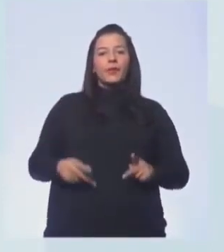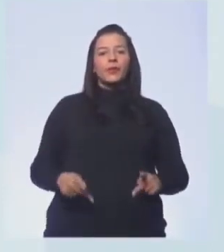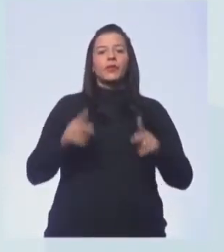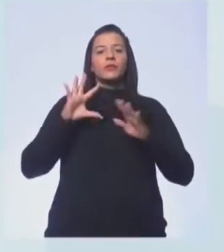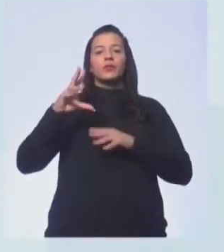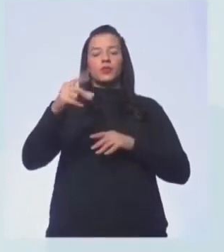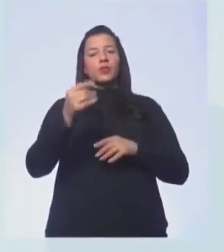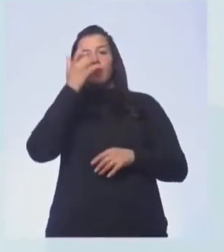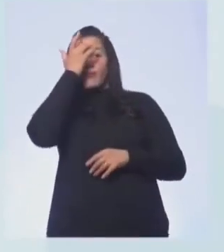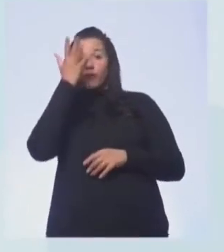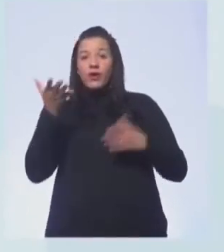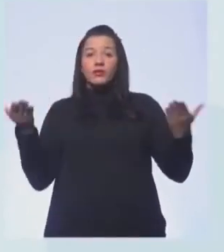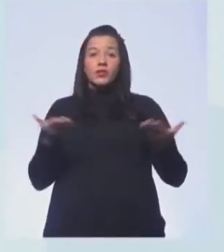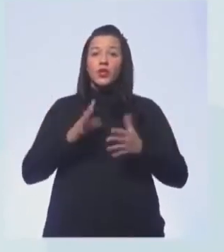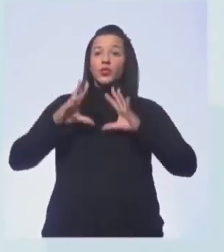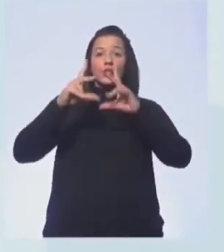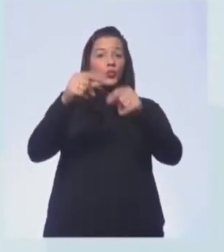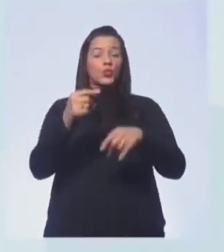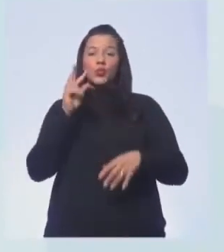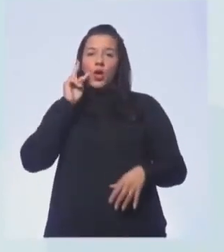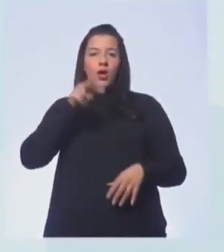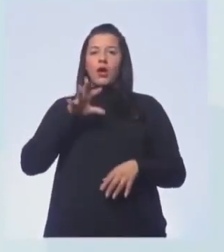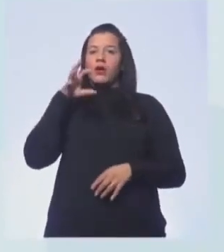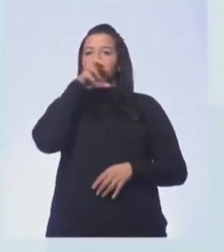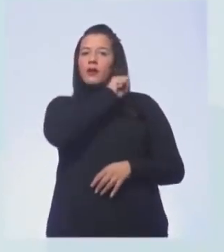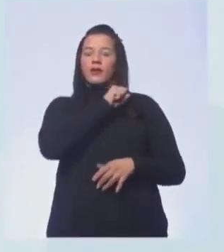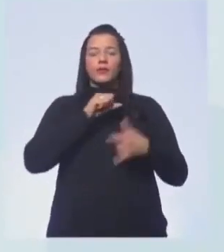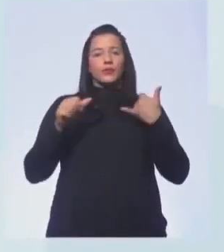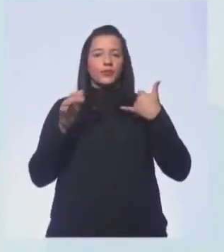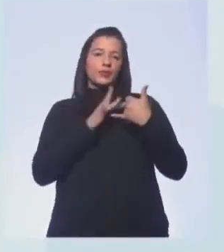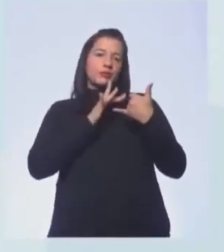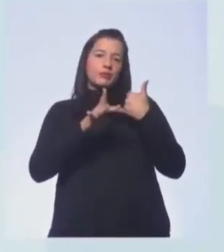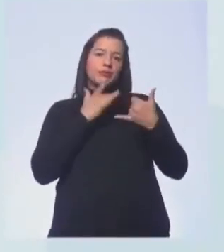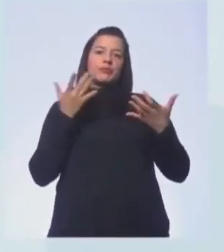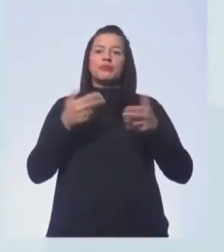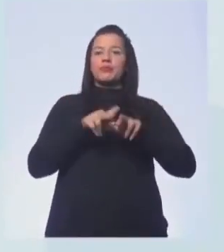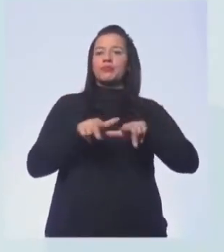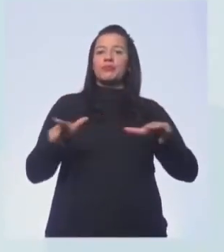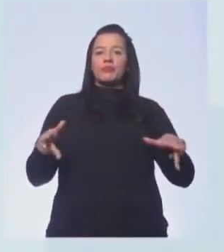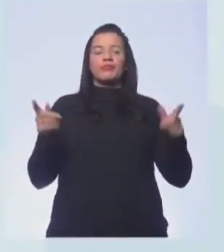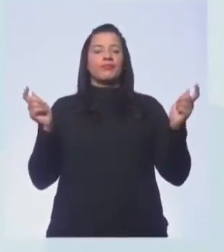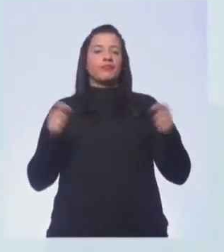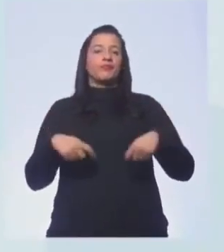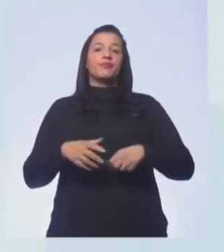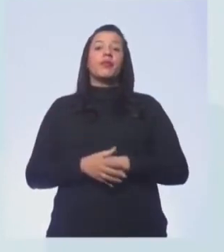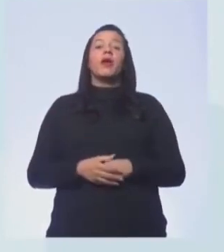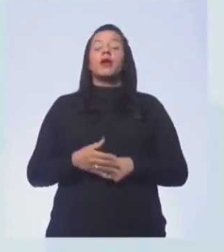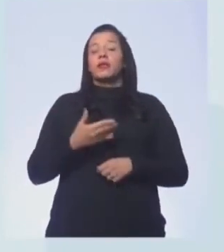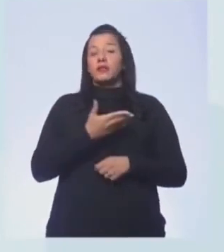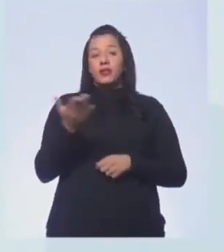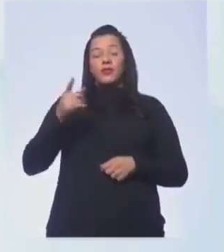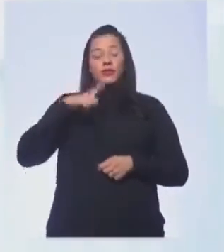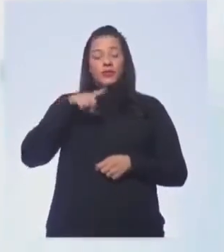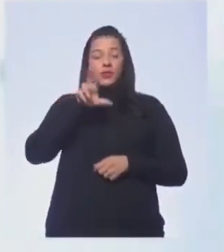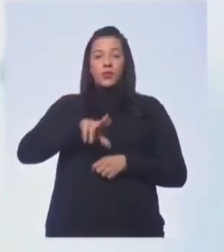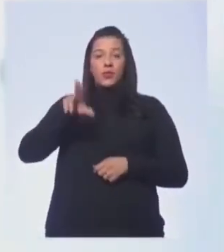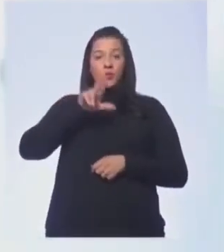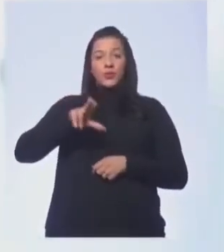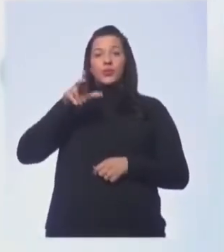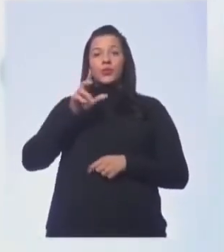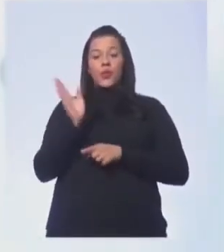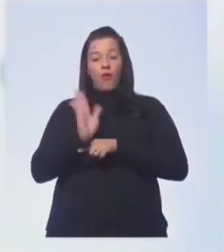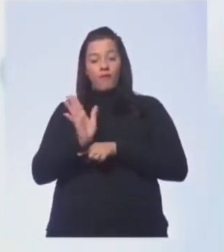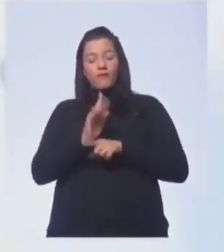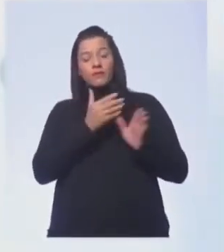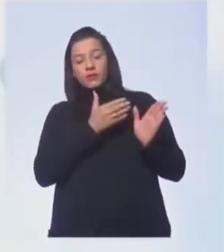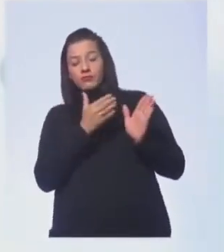já que vivemos na era do tudo à mão nos smartphones. Então, o videocast é uma versão do podcast que você usa o vídeo, né? Mas é a mesma